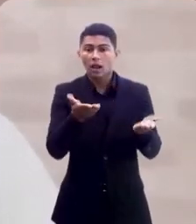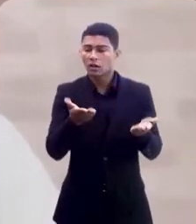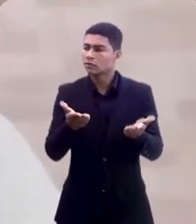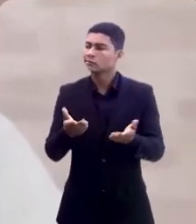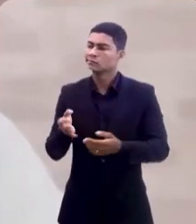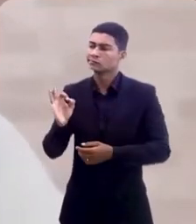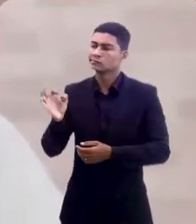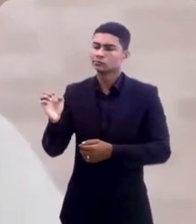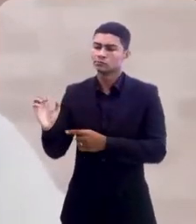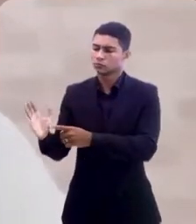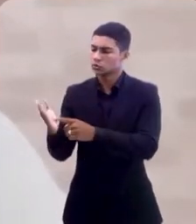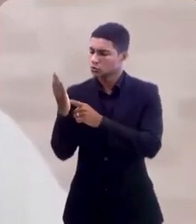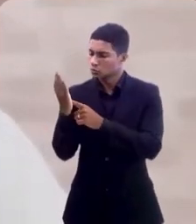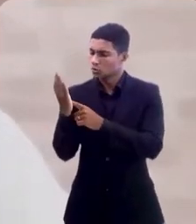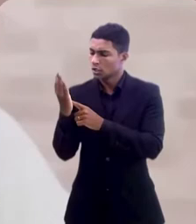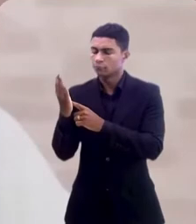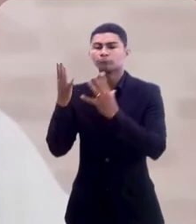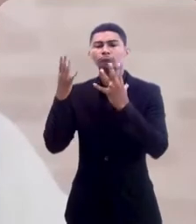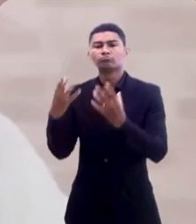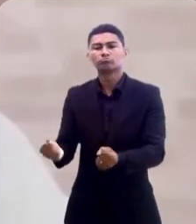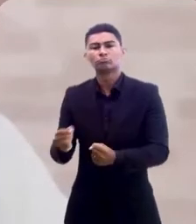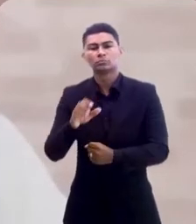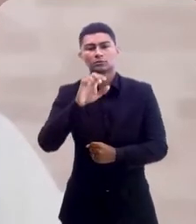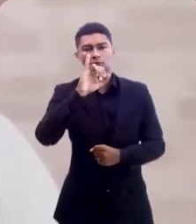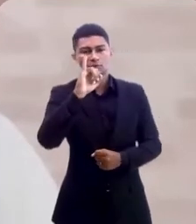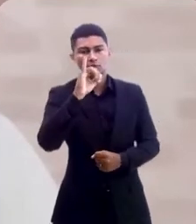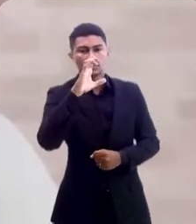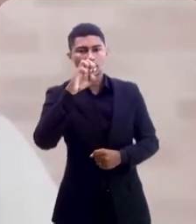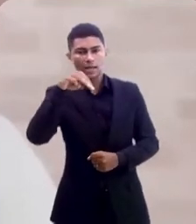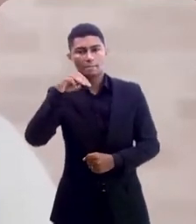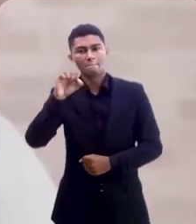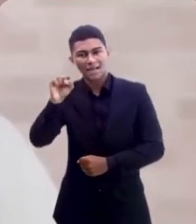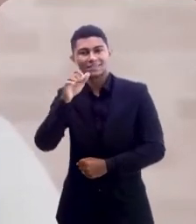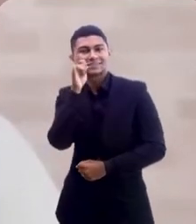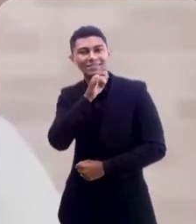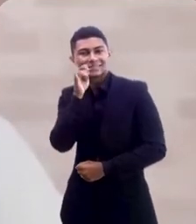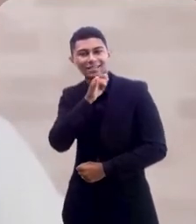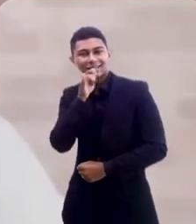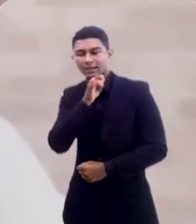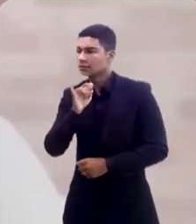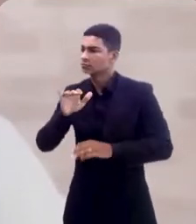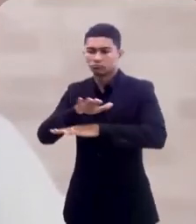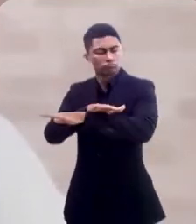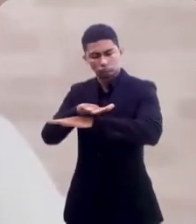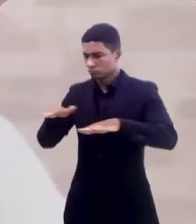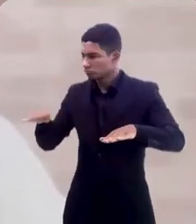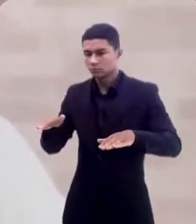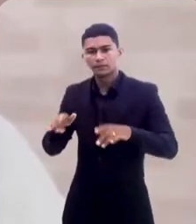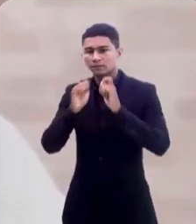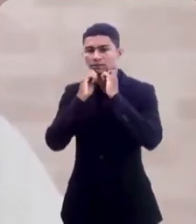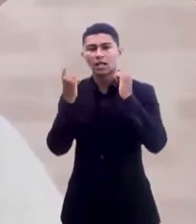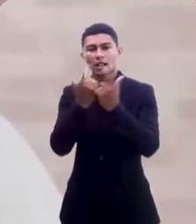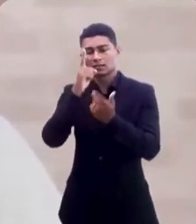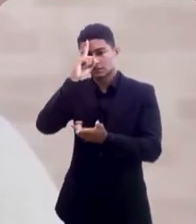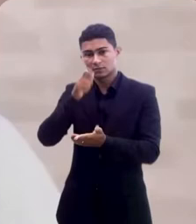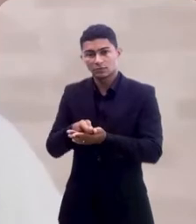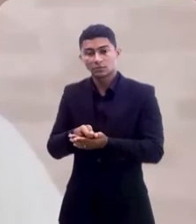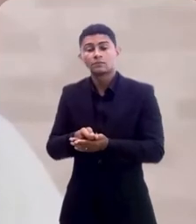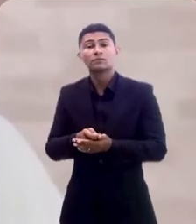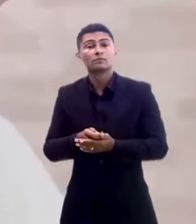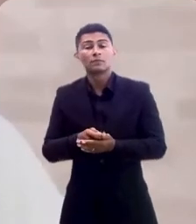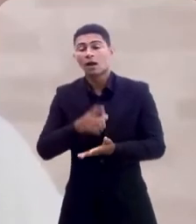ver a aprovação da isenção do ICMS da energia elétrica, que em muitos